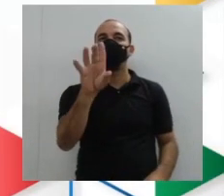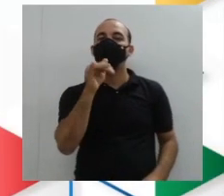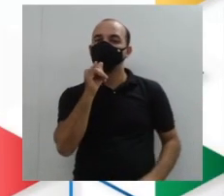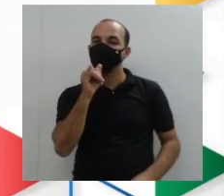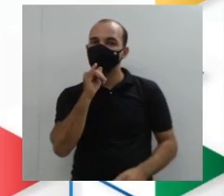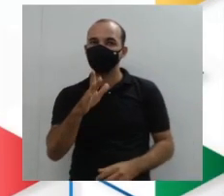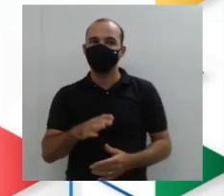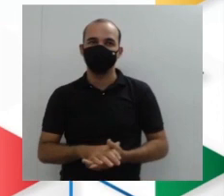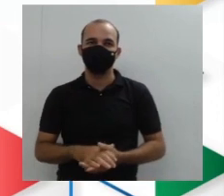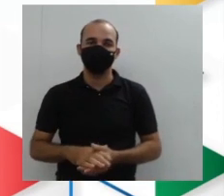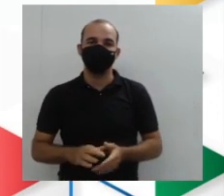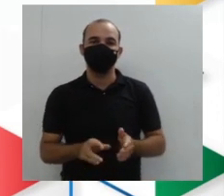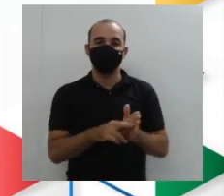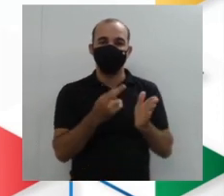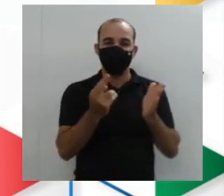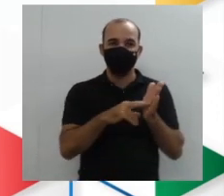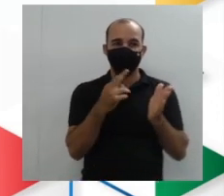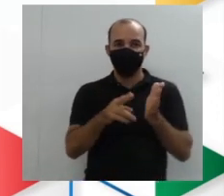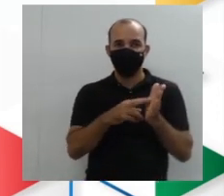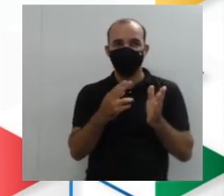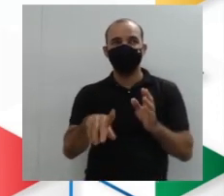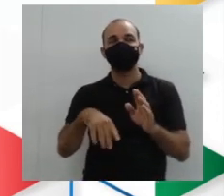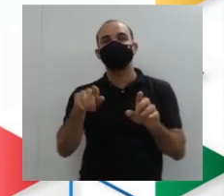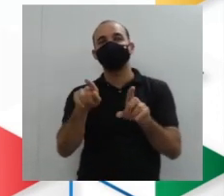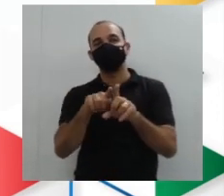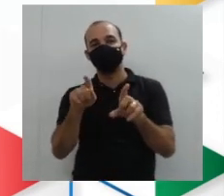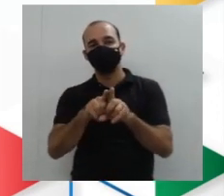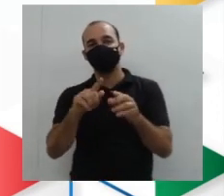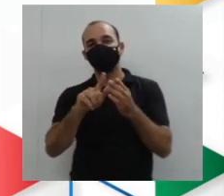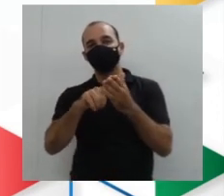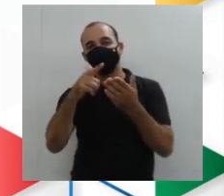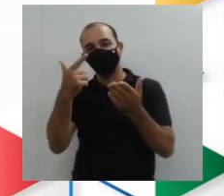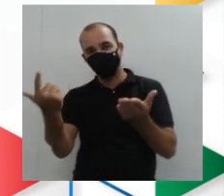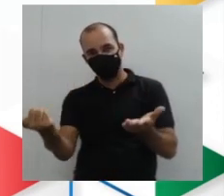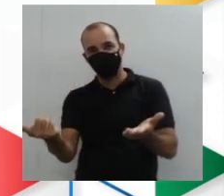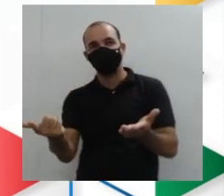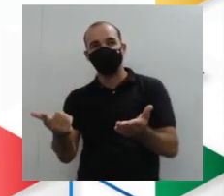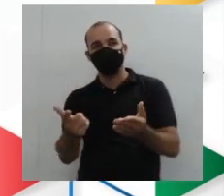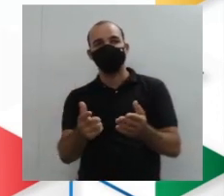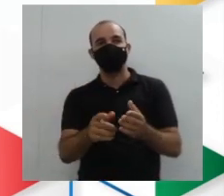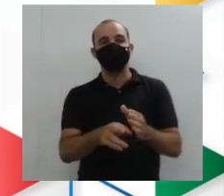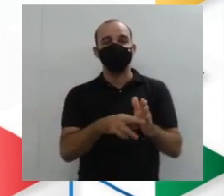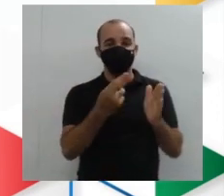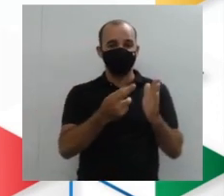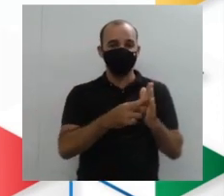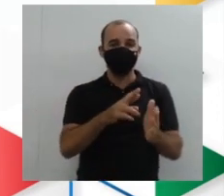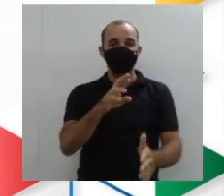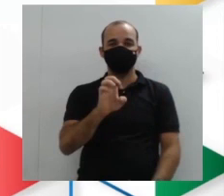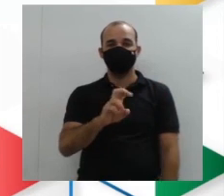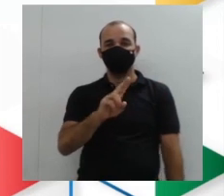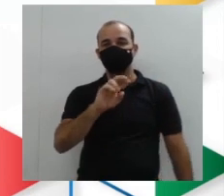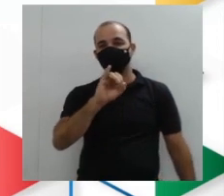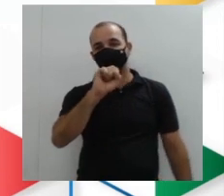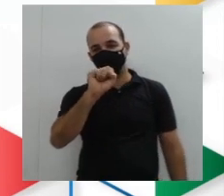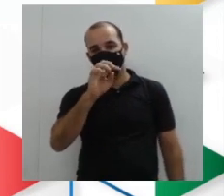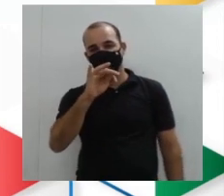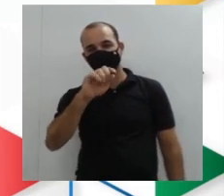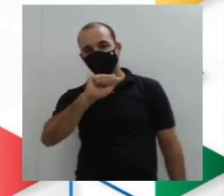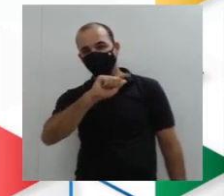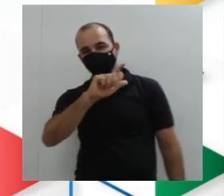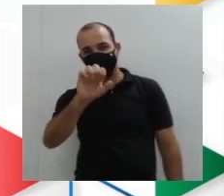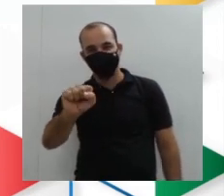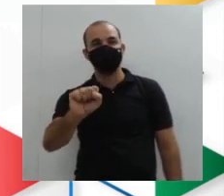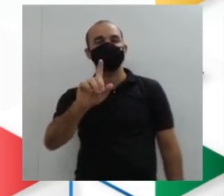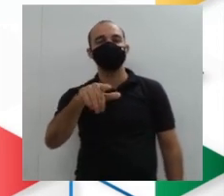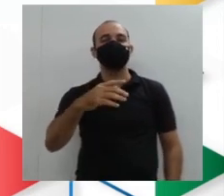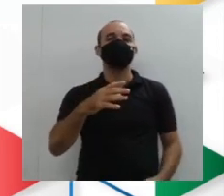veículos, revistas e jornais. Vamos ver aqui, com as novas tecnologias foram criados